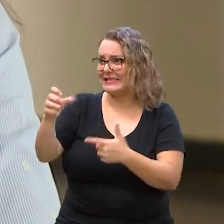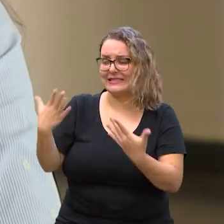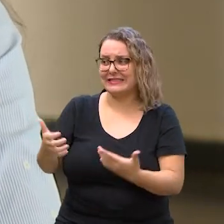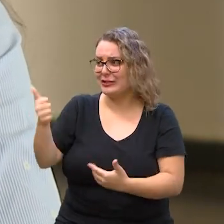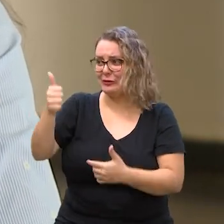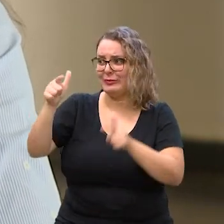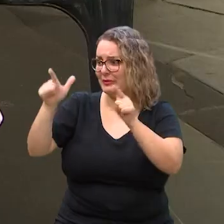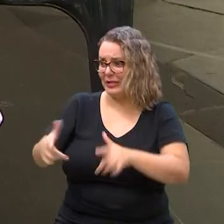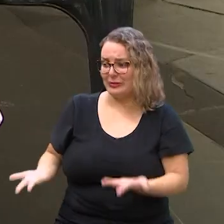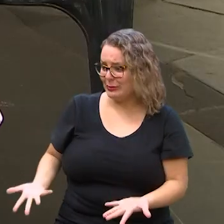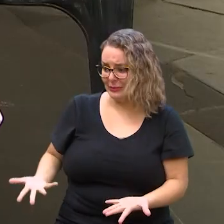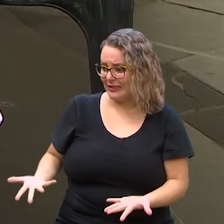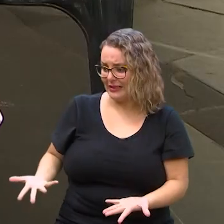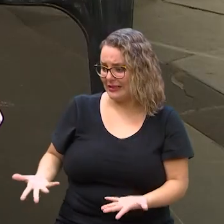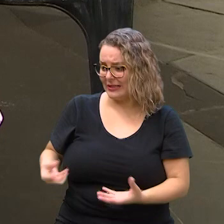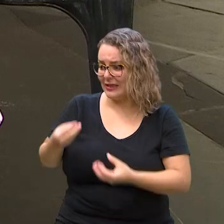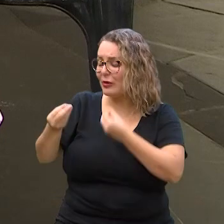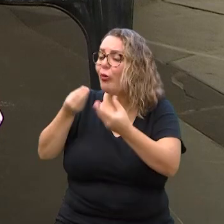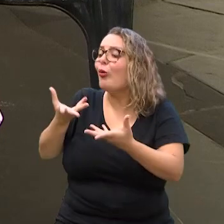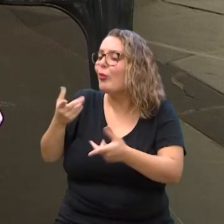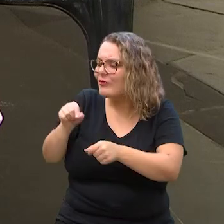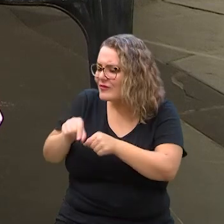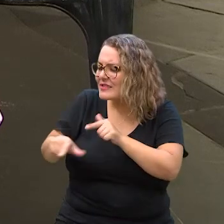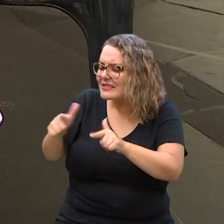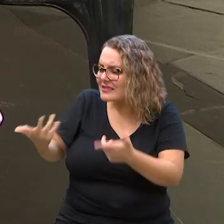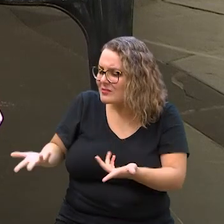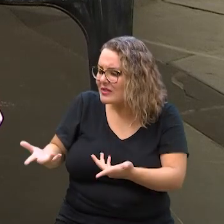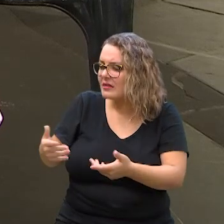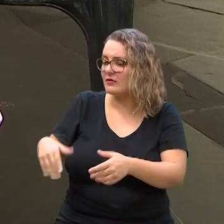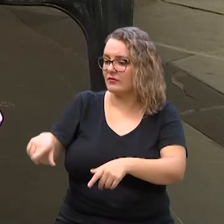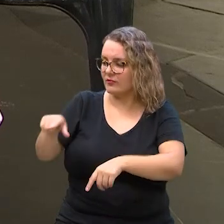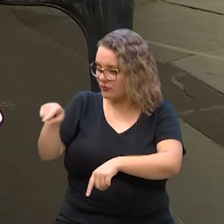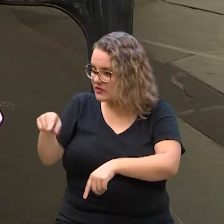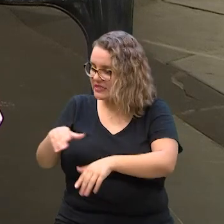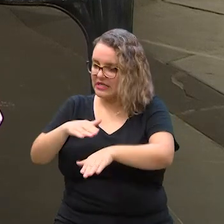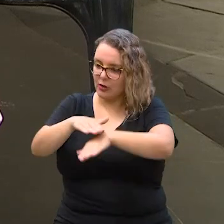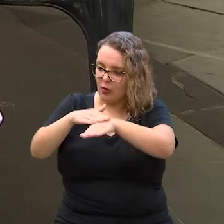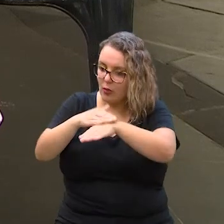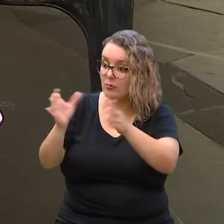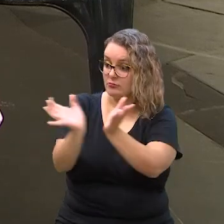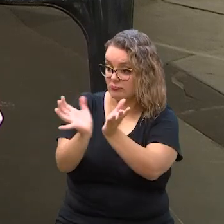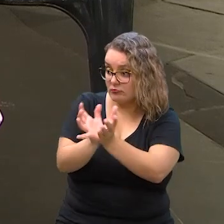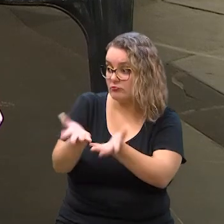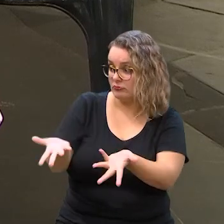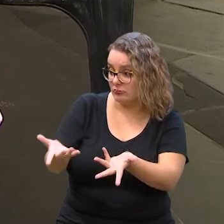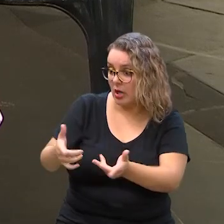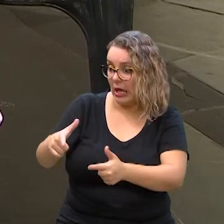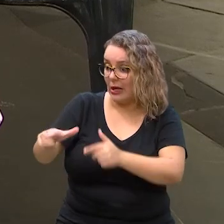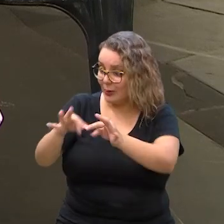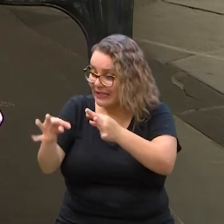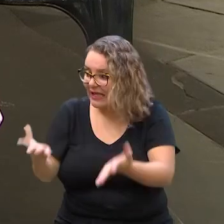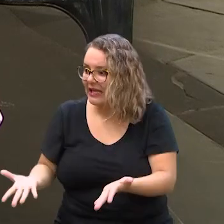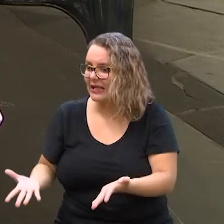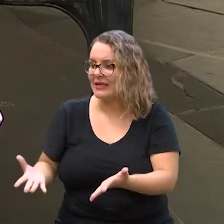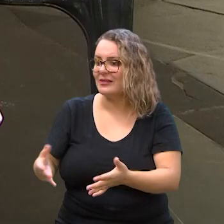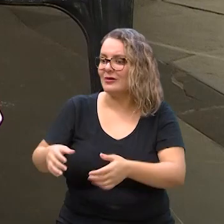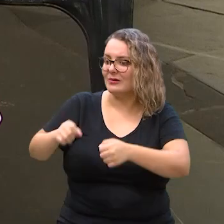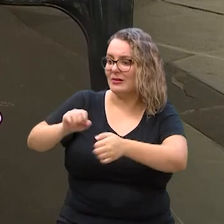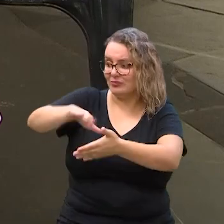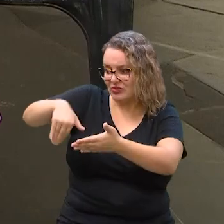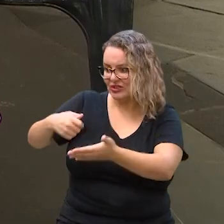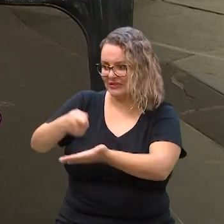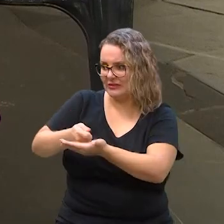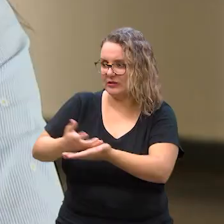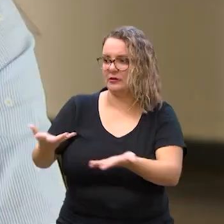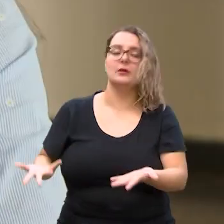já aconteceu? E aí você fala, como é que você trabalha aí? Você conversa com a comissão técnica, tira a pressão, porque em primeiro lugar não vai